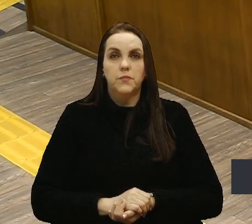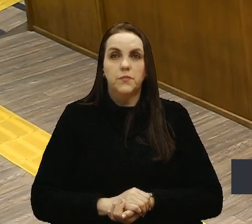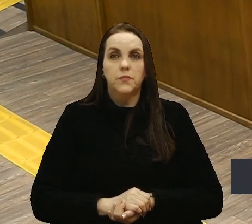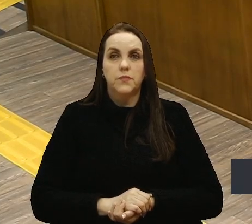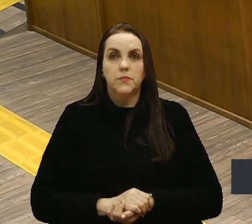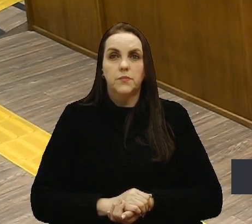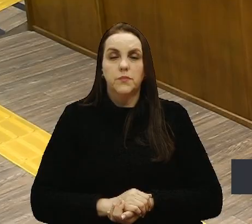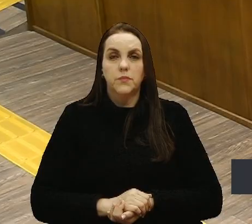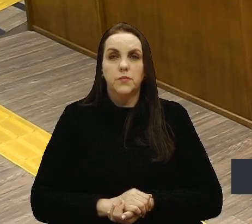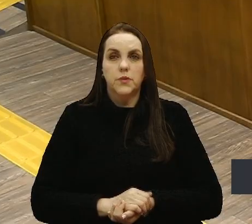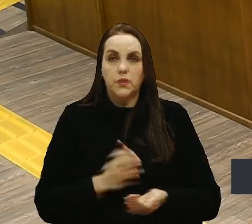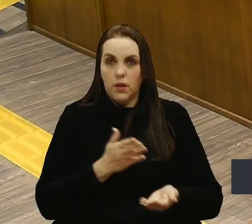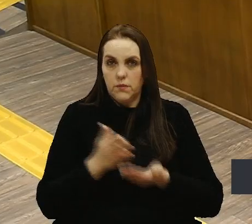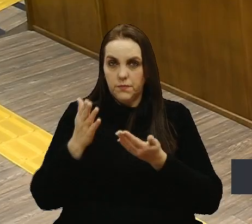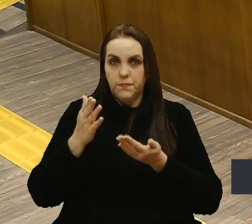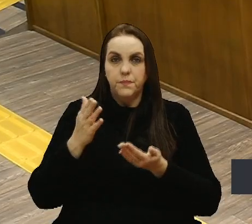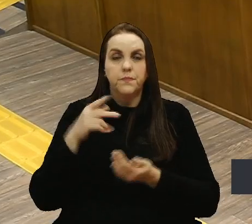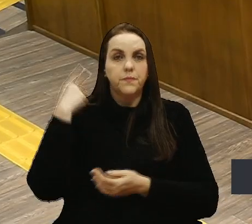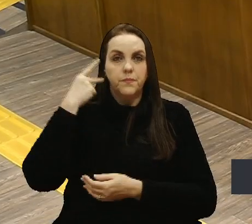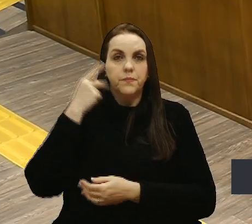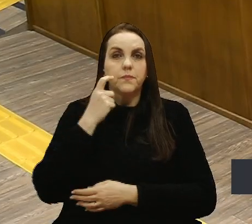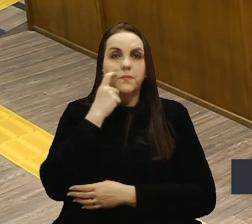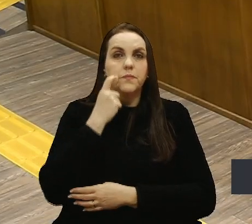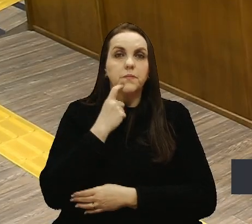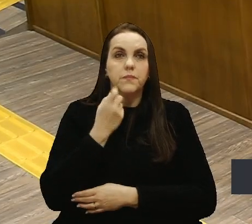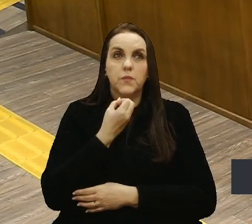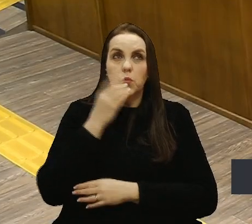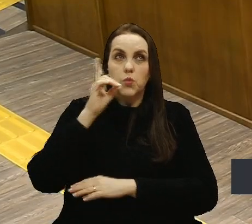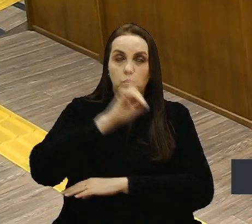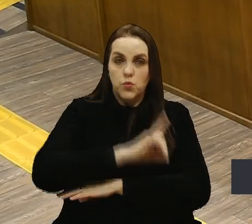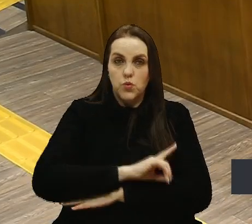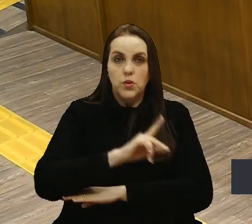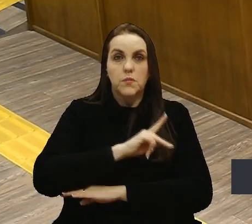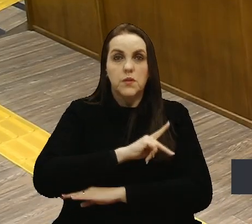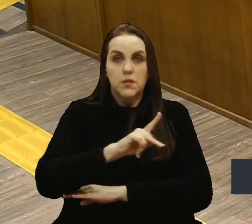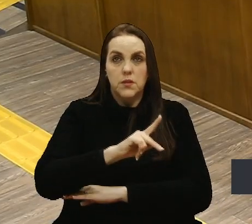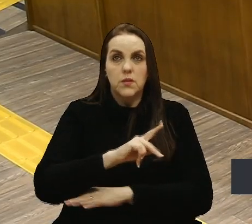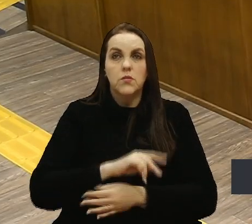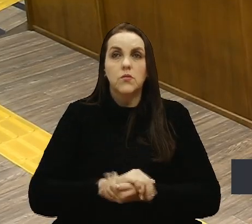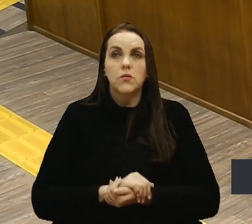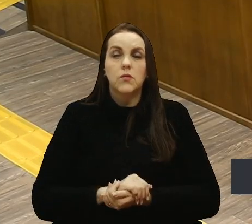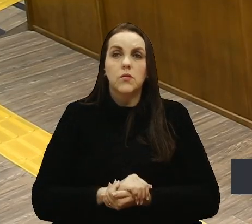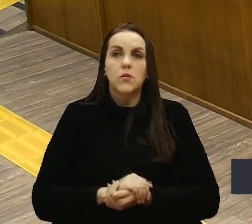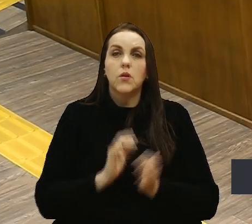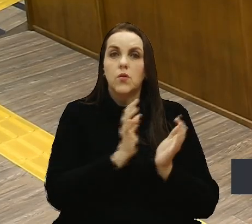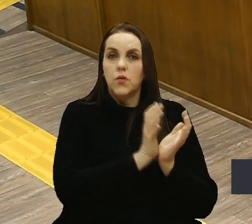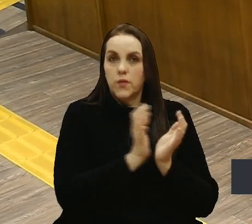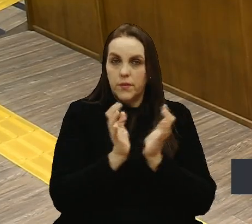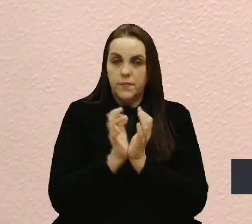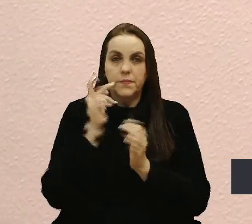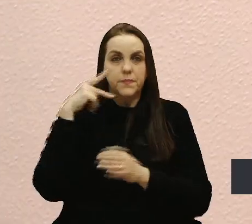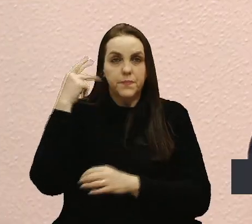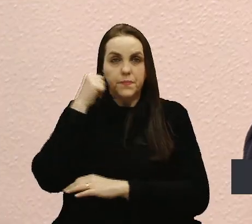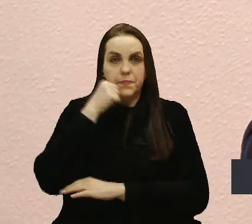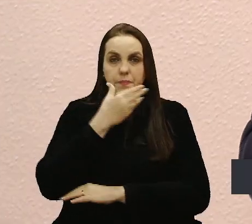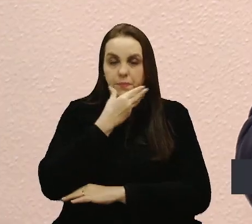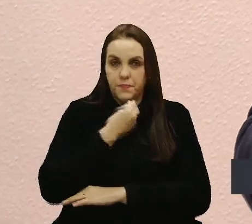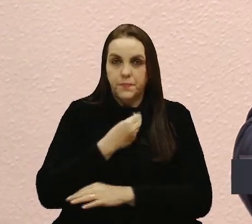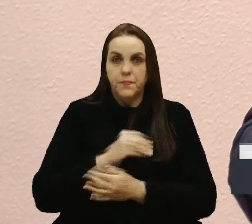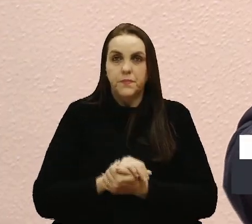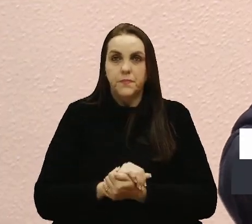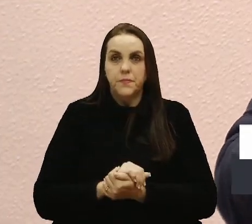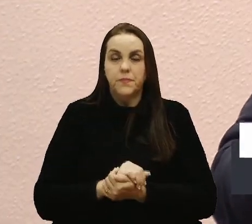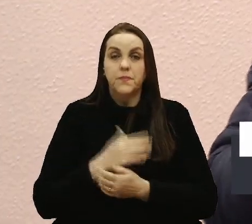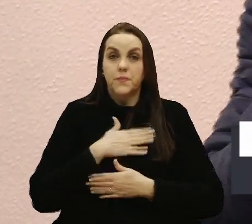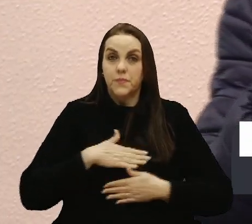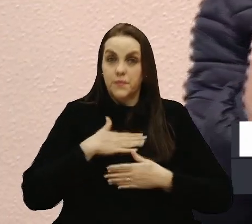Com a palavra, o vereador Wagner Petrini. Bom dia, presidente, colegas vereadores e vereadores. Bom, gostaria